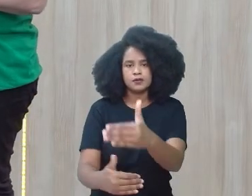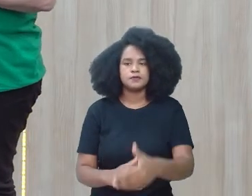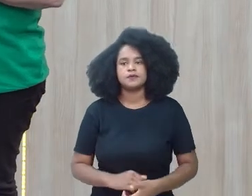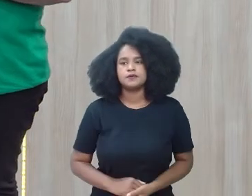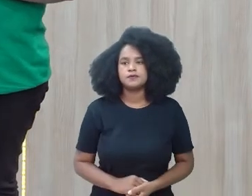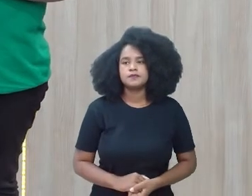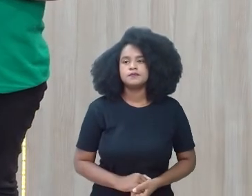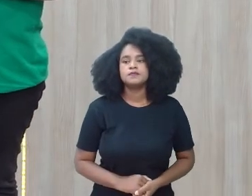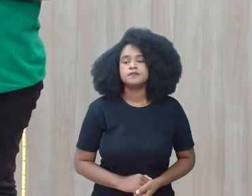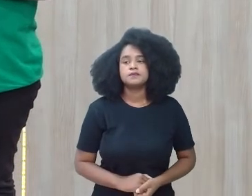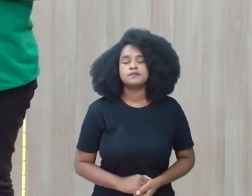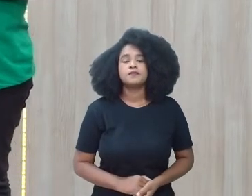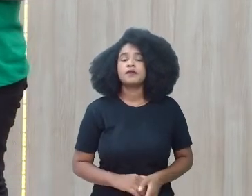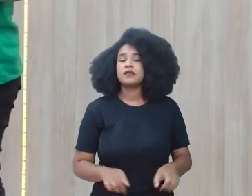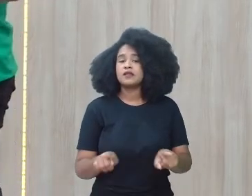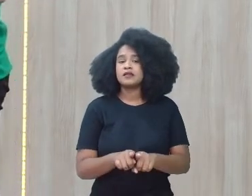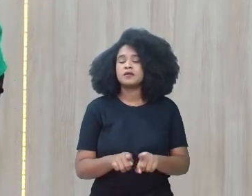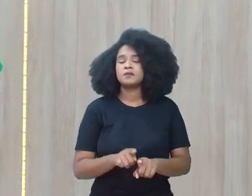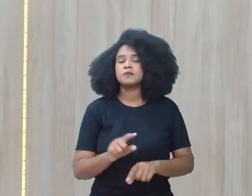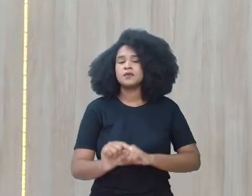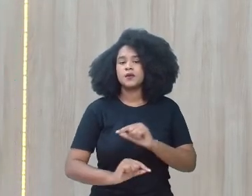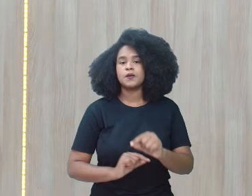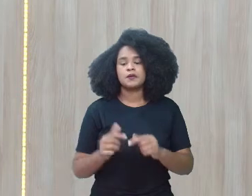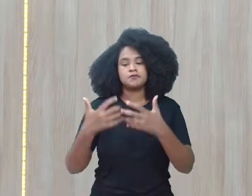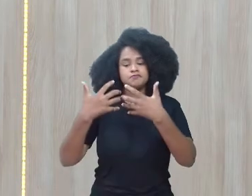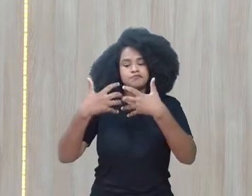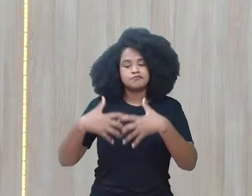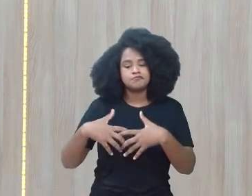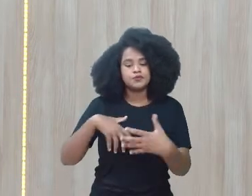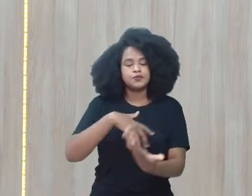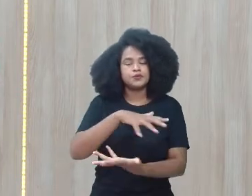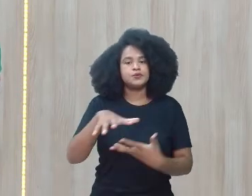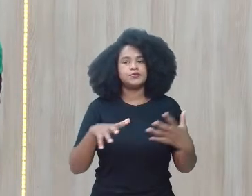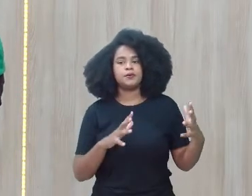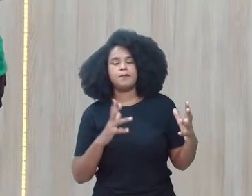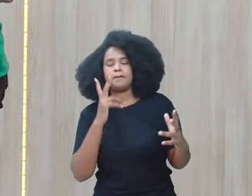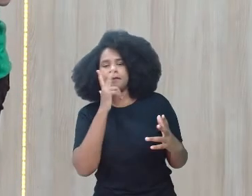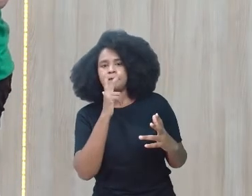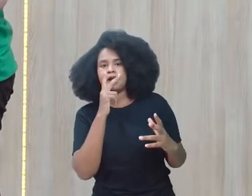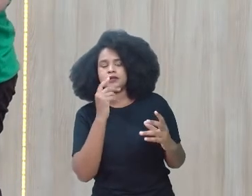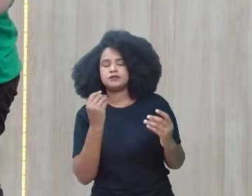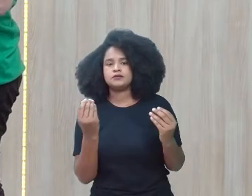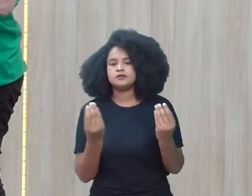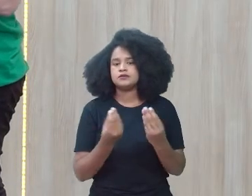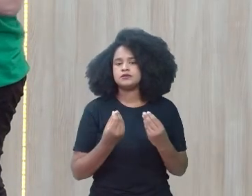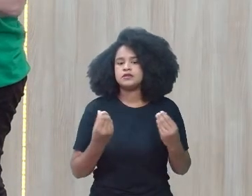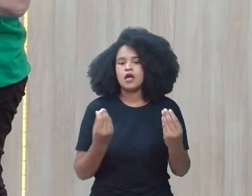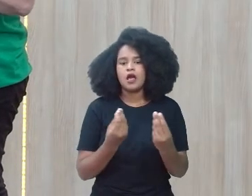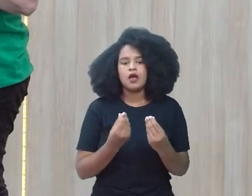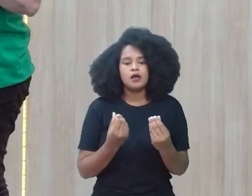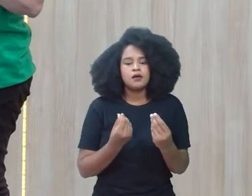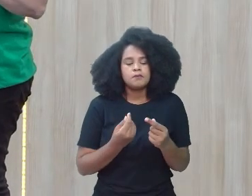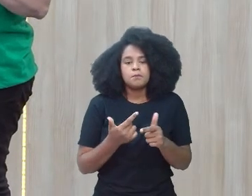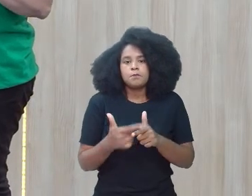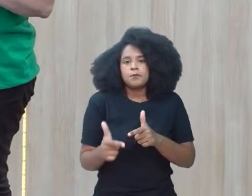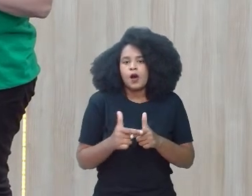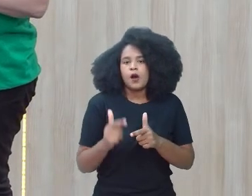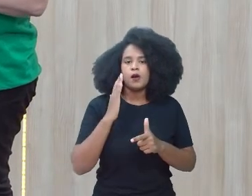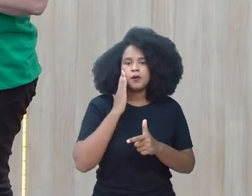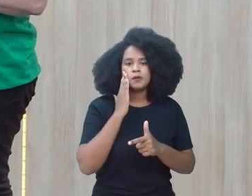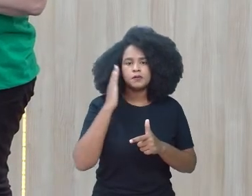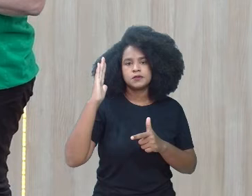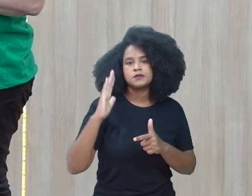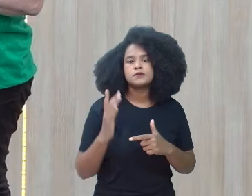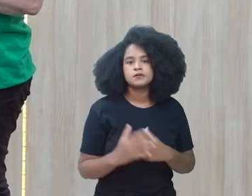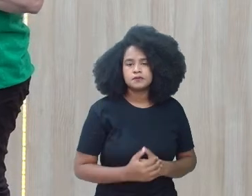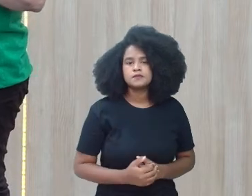A complicação é aquele momento de conflito, não é? Onde é aquela parte do enredo